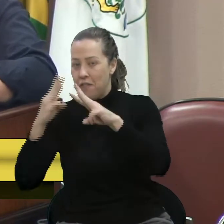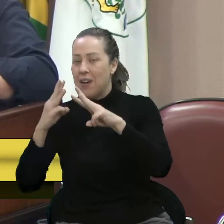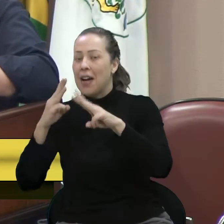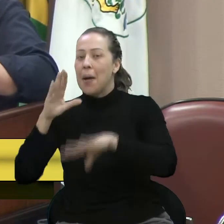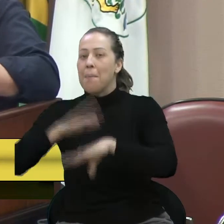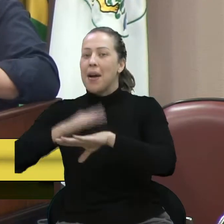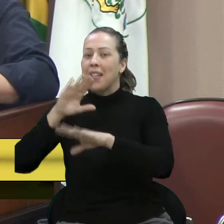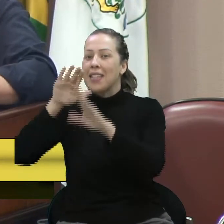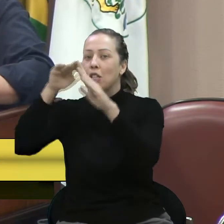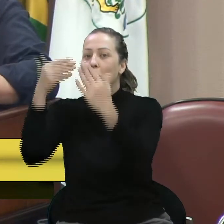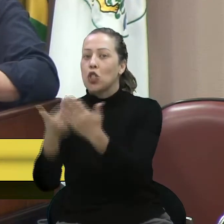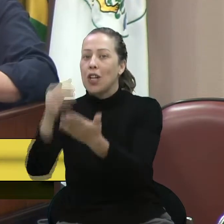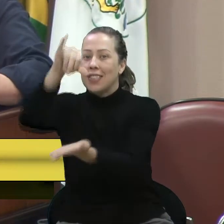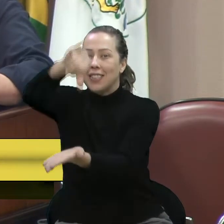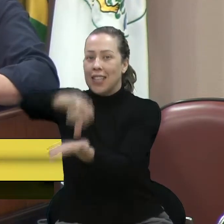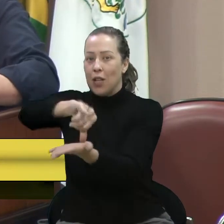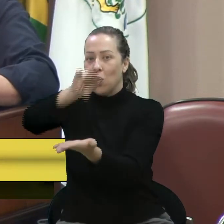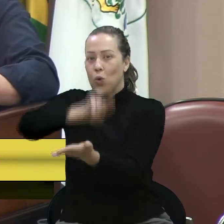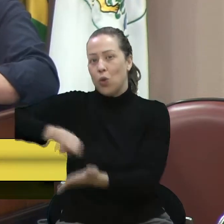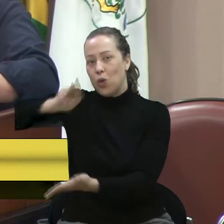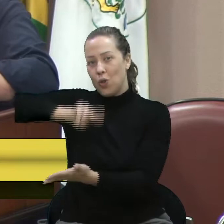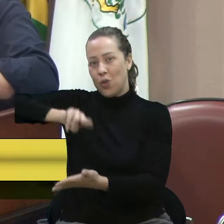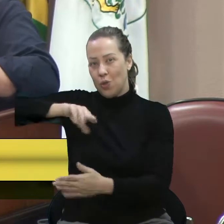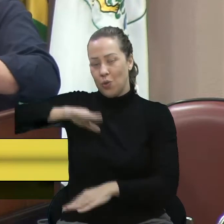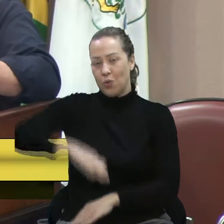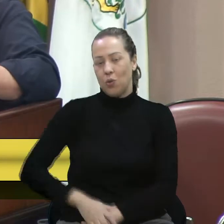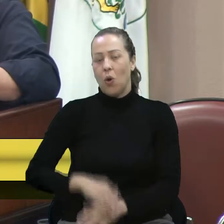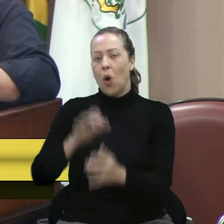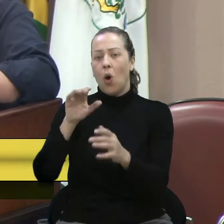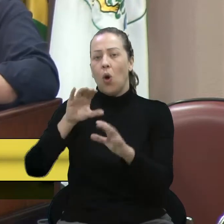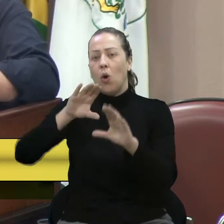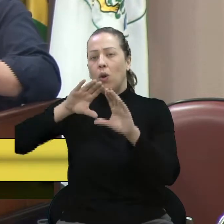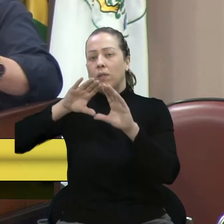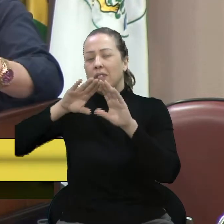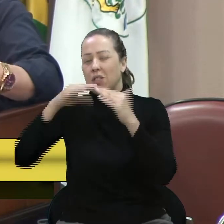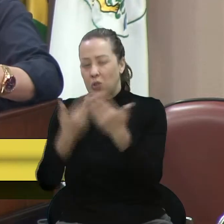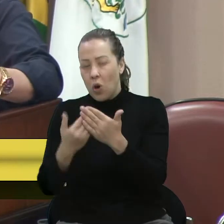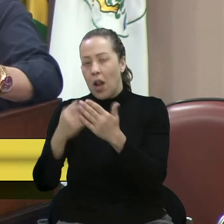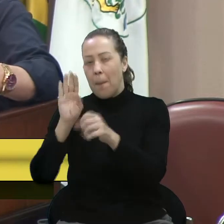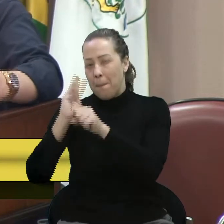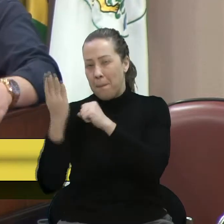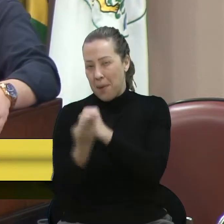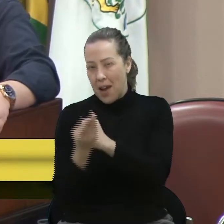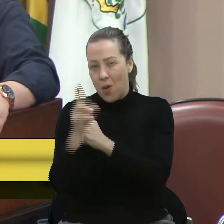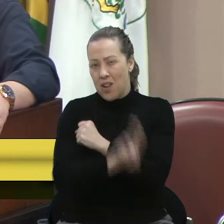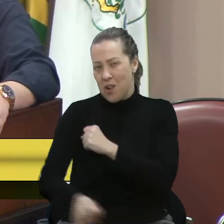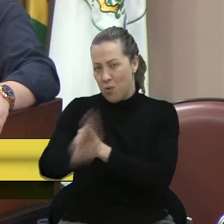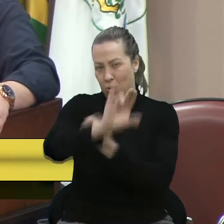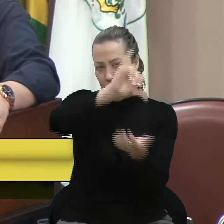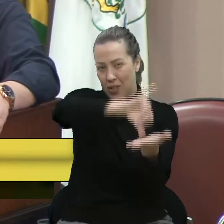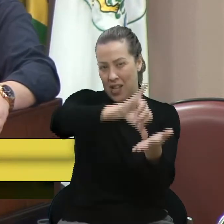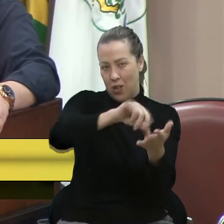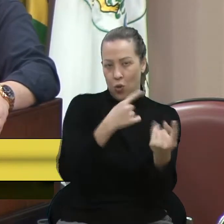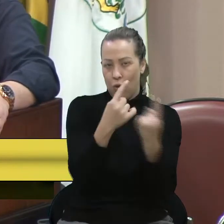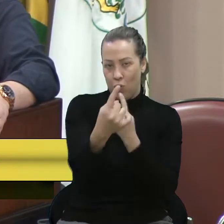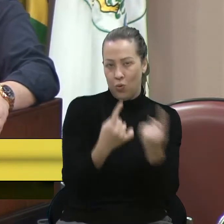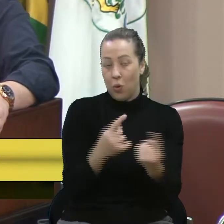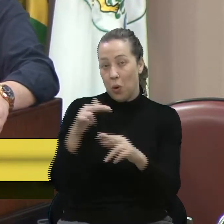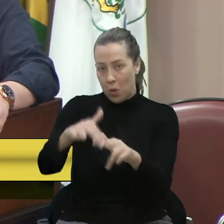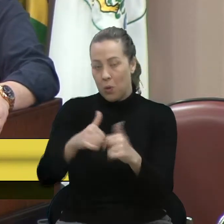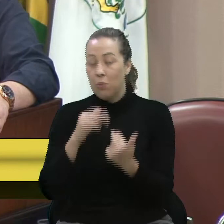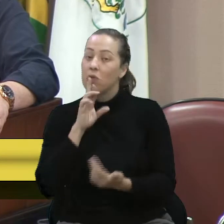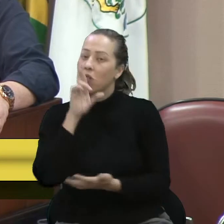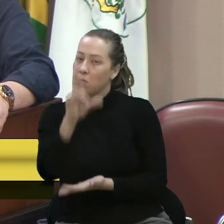os colégios do centro que utilizariam. Os colégios de bairro, ele acaba não passando pela área central. Tá bom, vereador? Mais